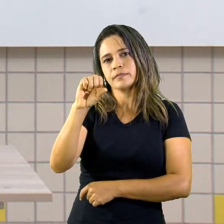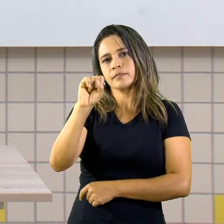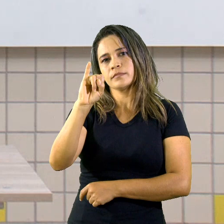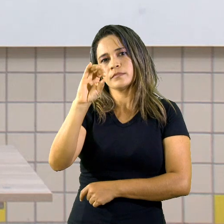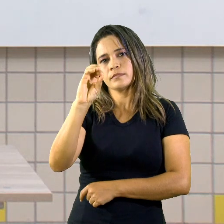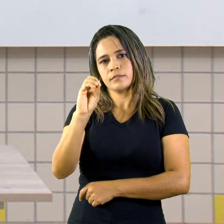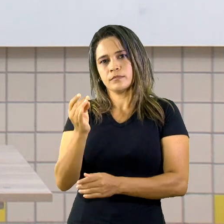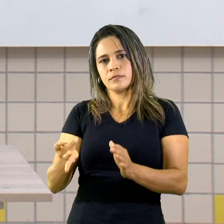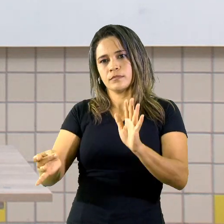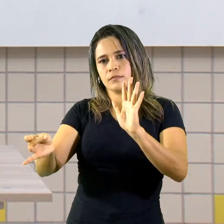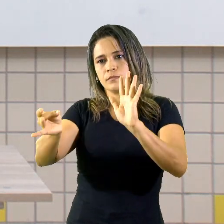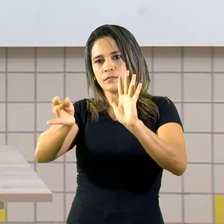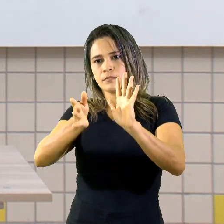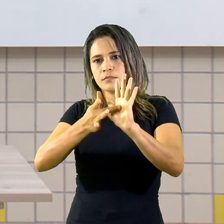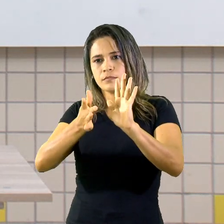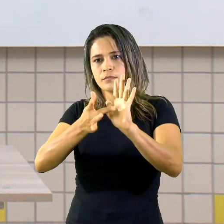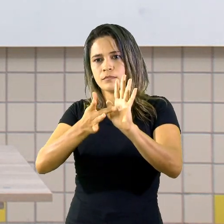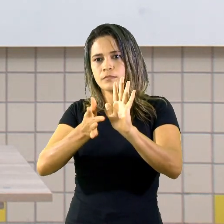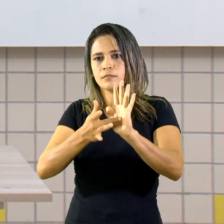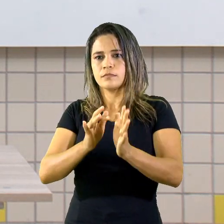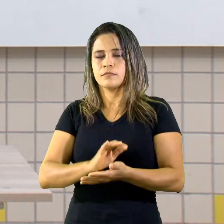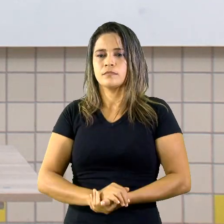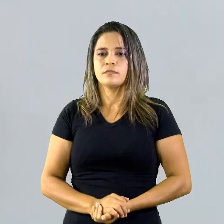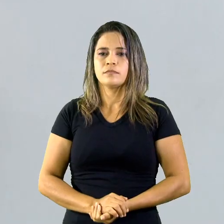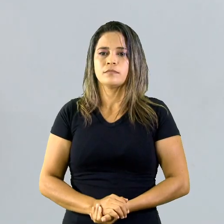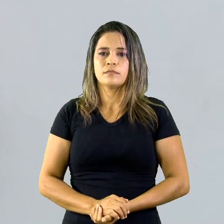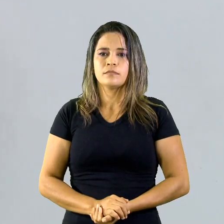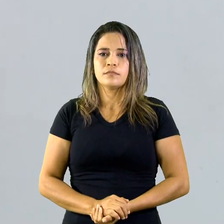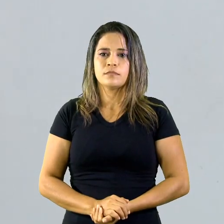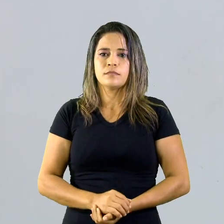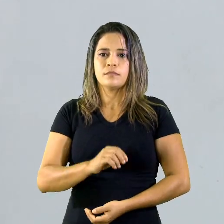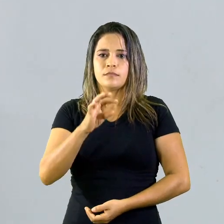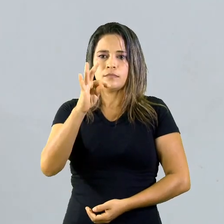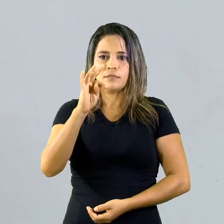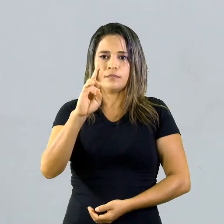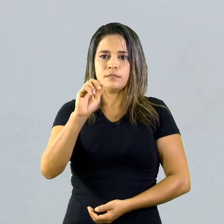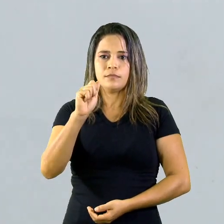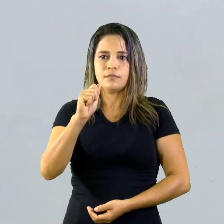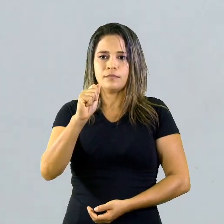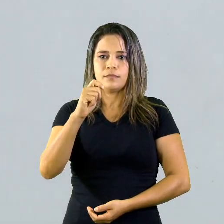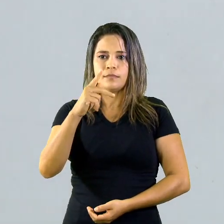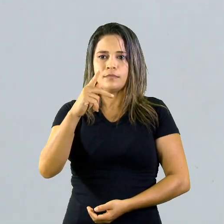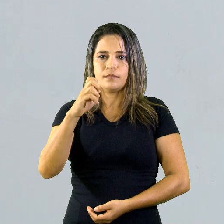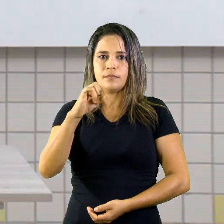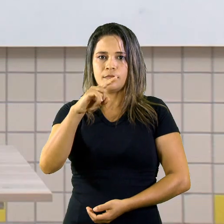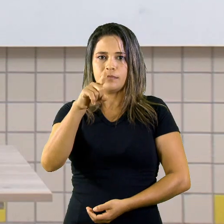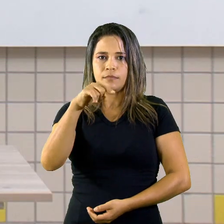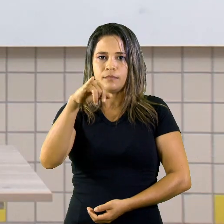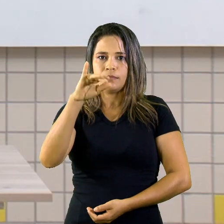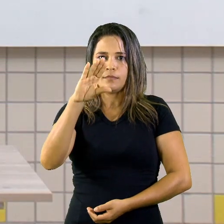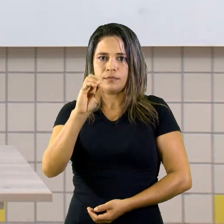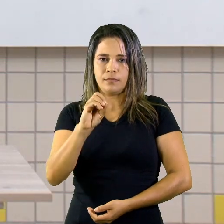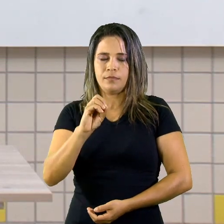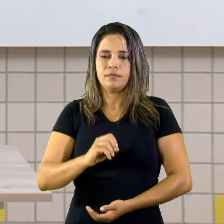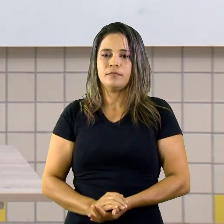ladinho. Trapézio aqui embaixo do círculo. Vamos para mais um